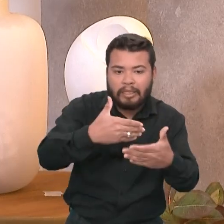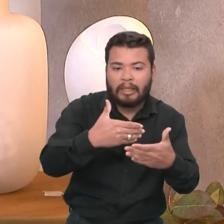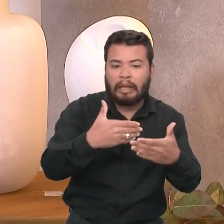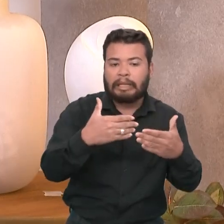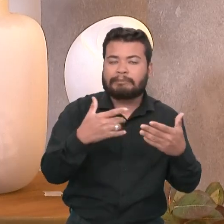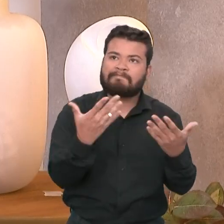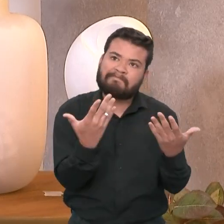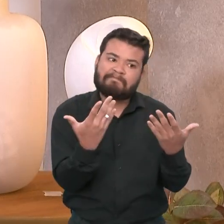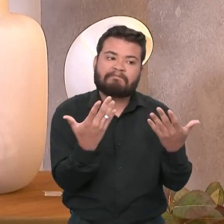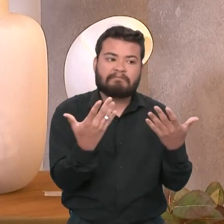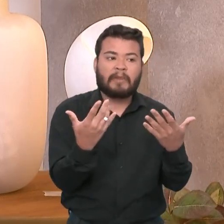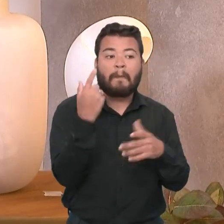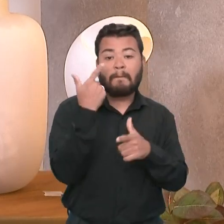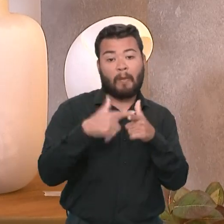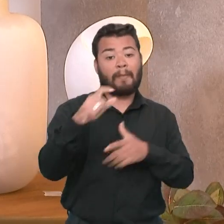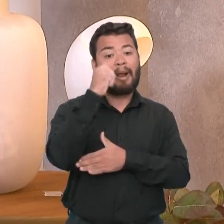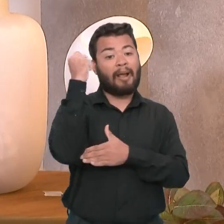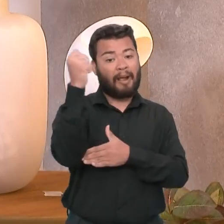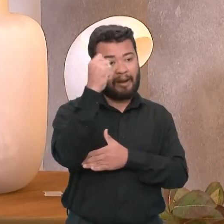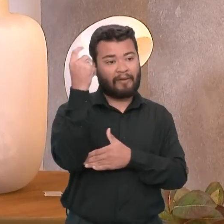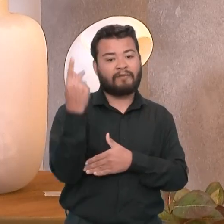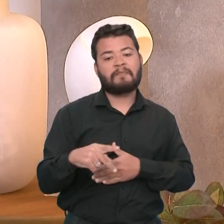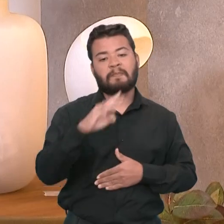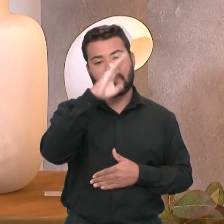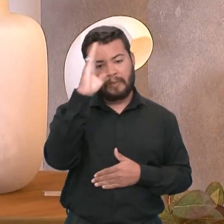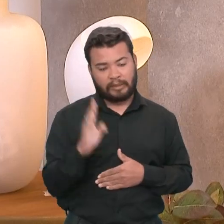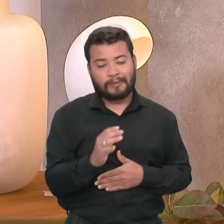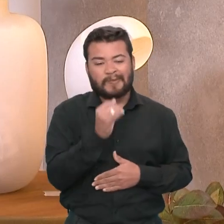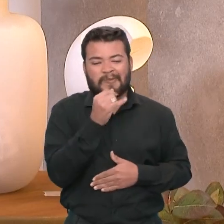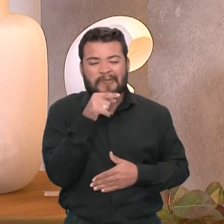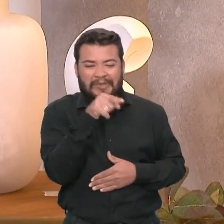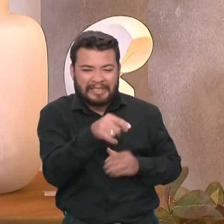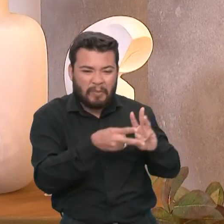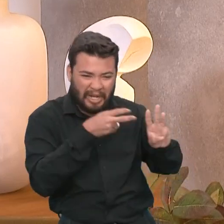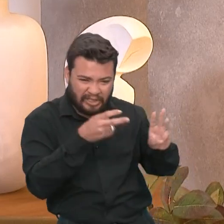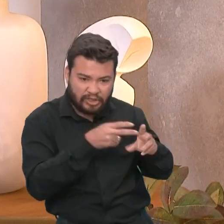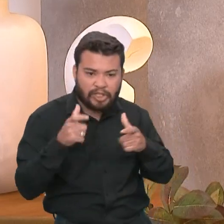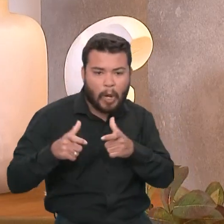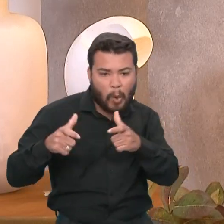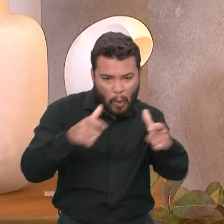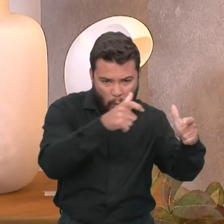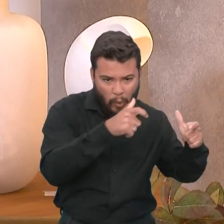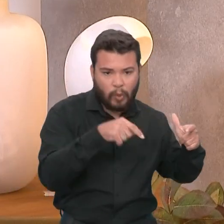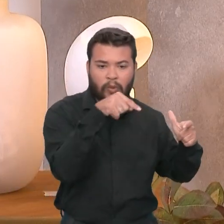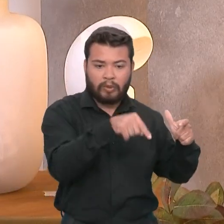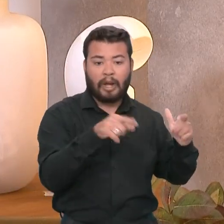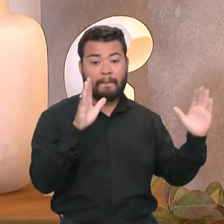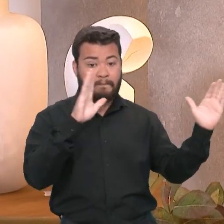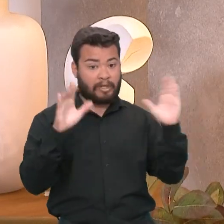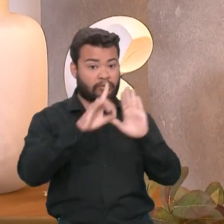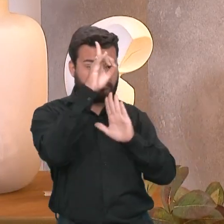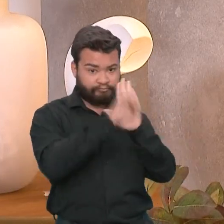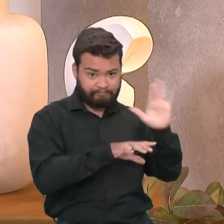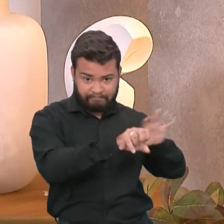brasileira. Quando nós olhamos a discussão sobre o marco temporal, ela apenas mostra, num ponto